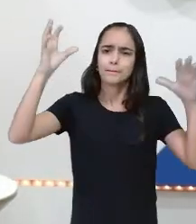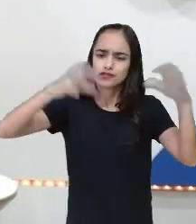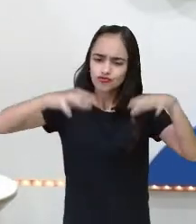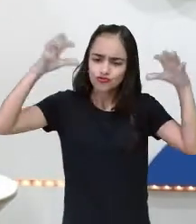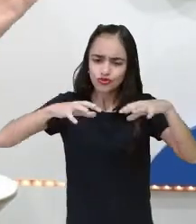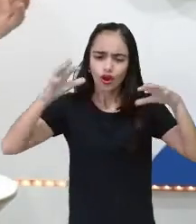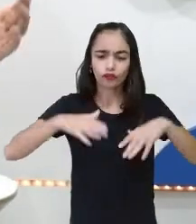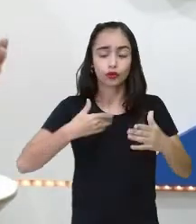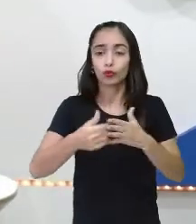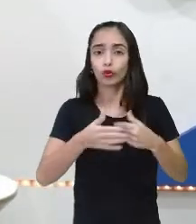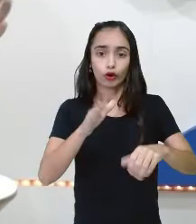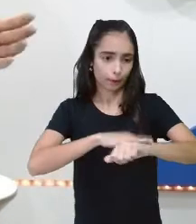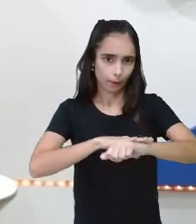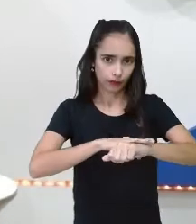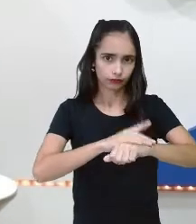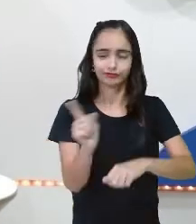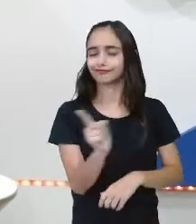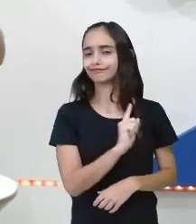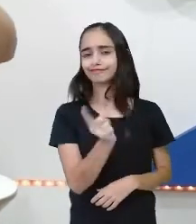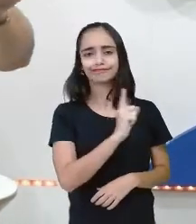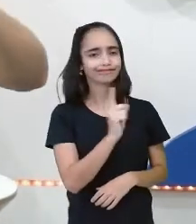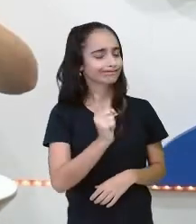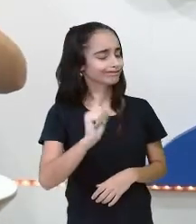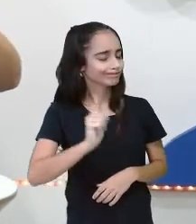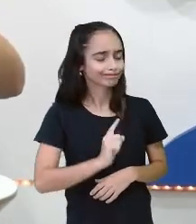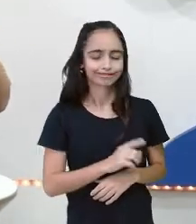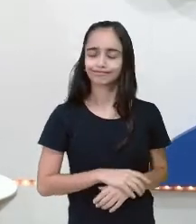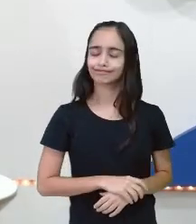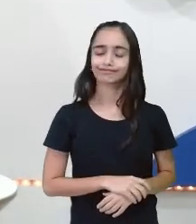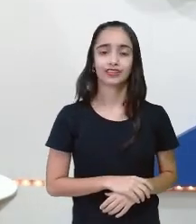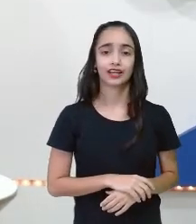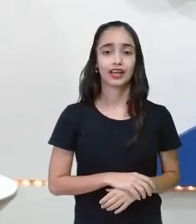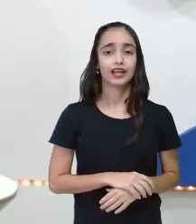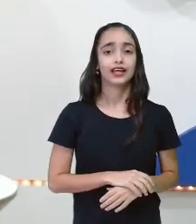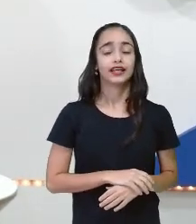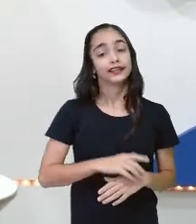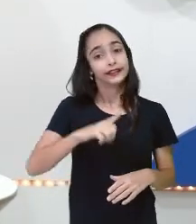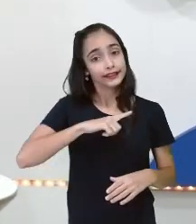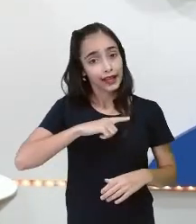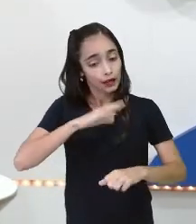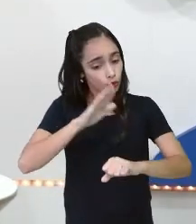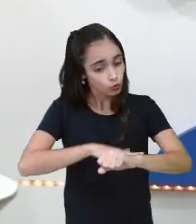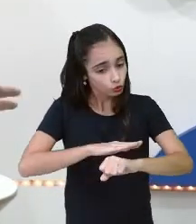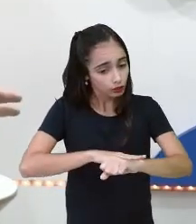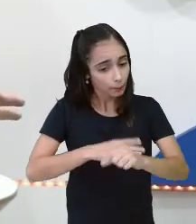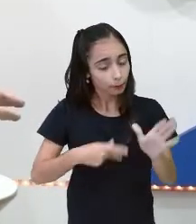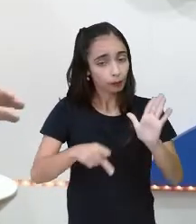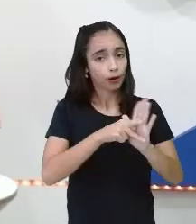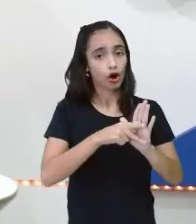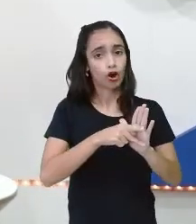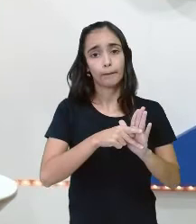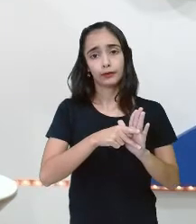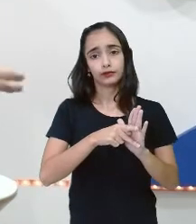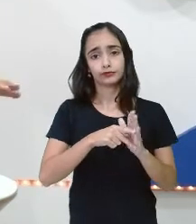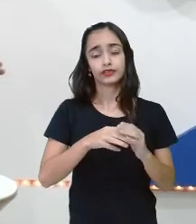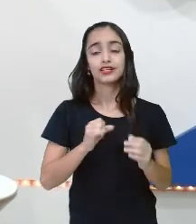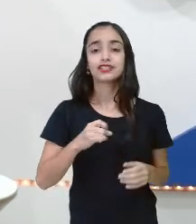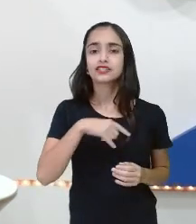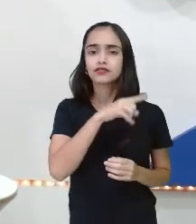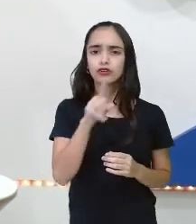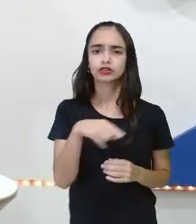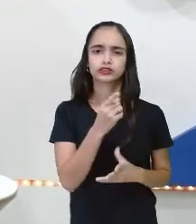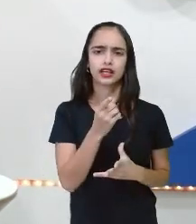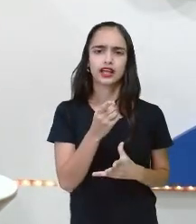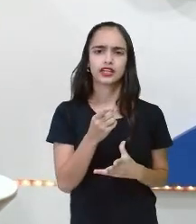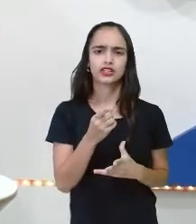Mas não é assim, na hora que você quer, choveu, encheu o laguinho, encheu o açude. Não. Se você suja aquela água do laguinho que tem perto